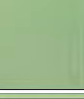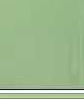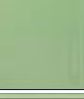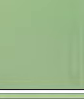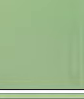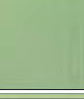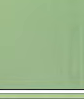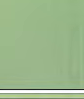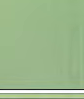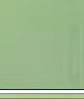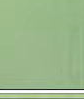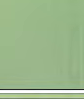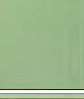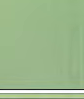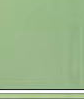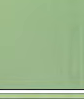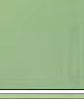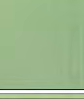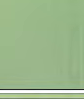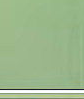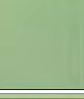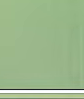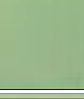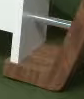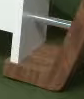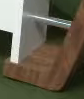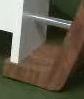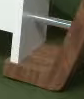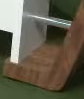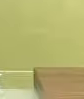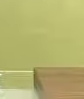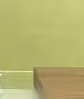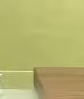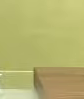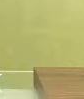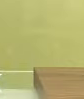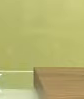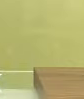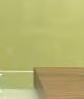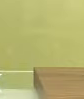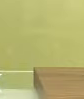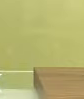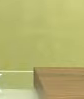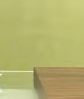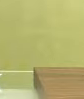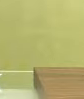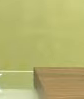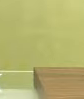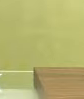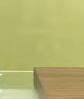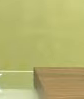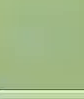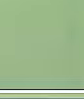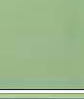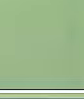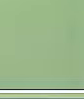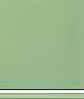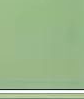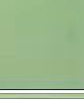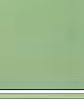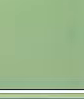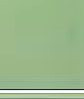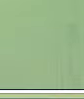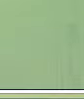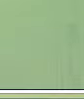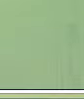qual foi o objetivo desse acordo ortográfico? O objetivo do acordo ortográfico é unificar a